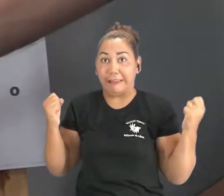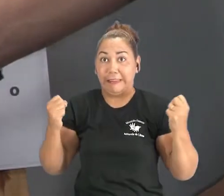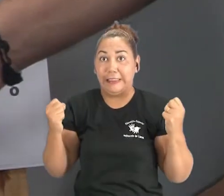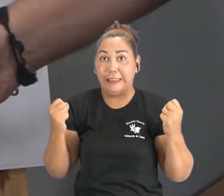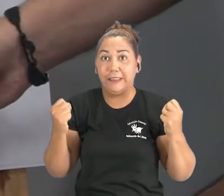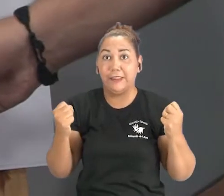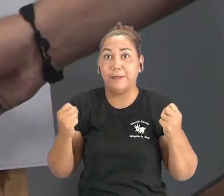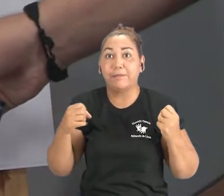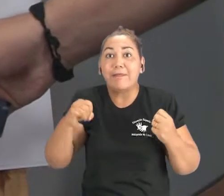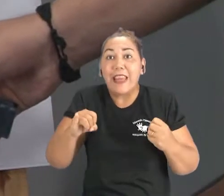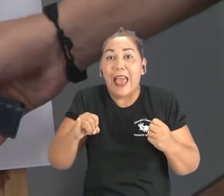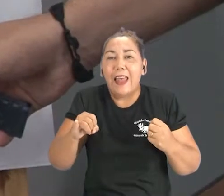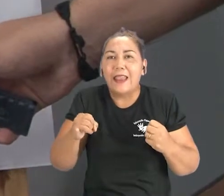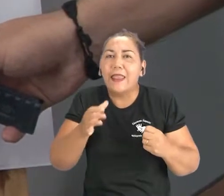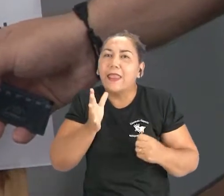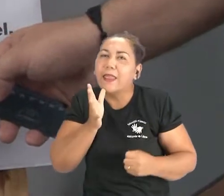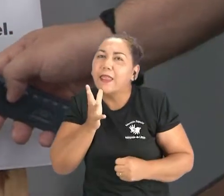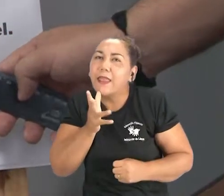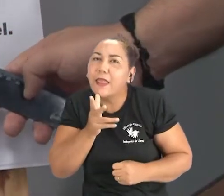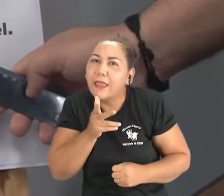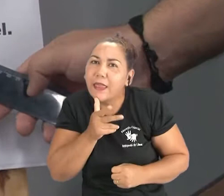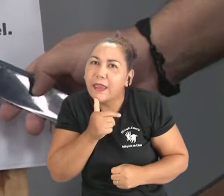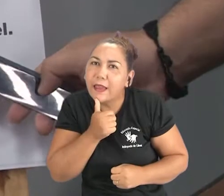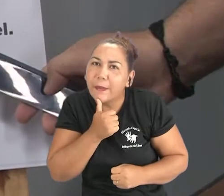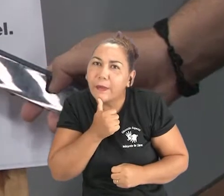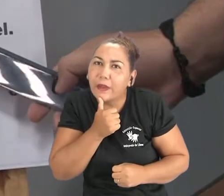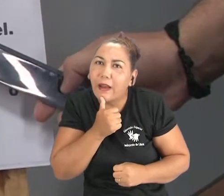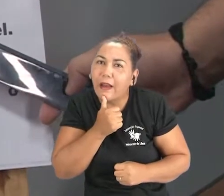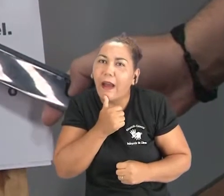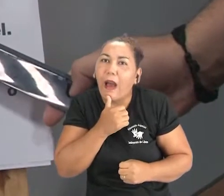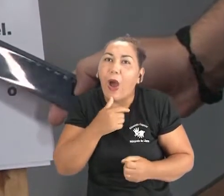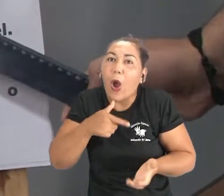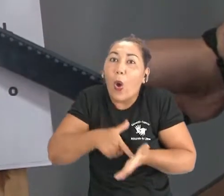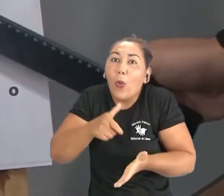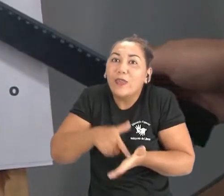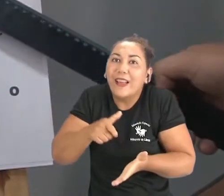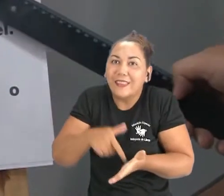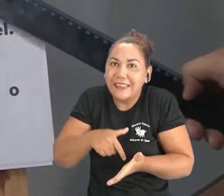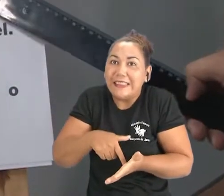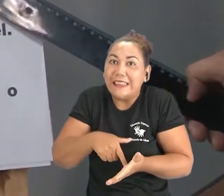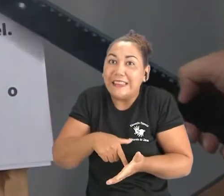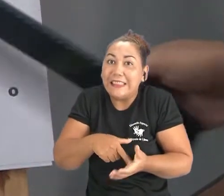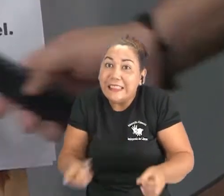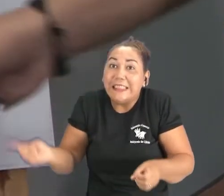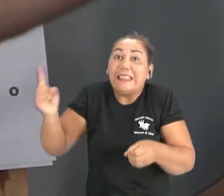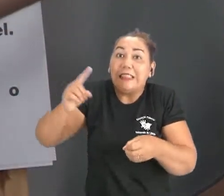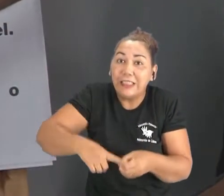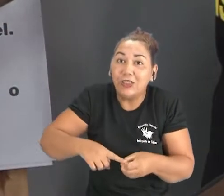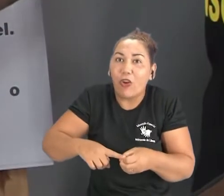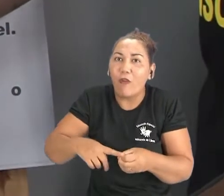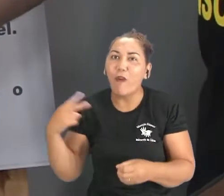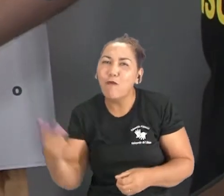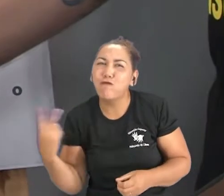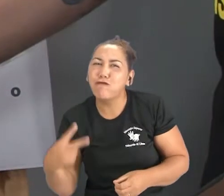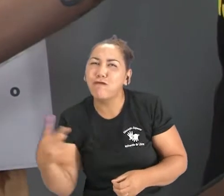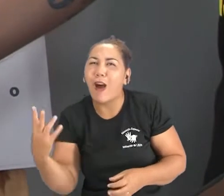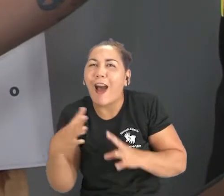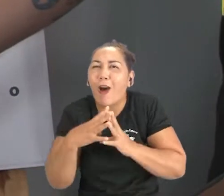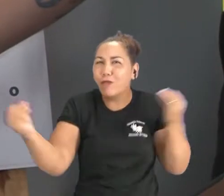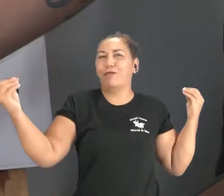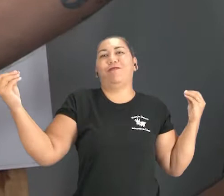cê demorar muito ele volta a rodar e some no